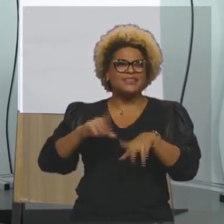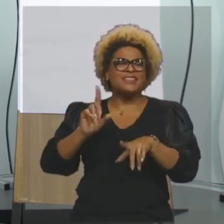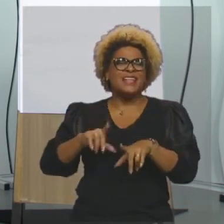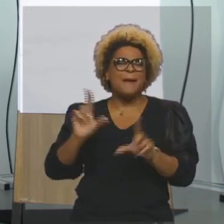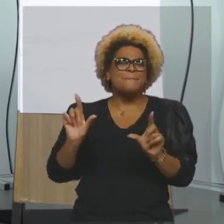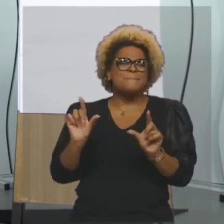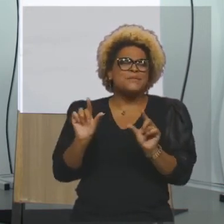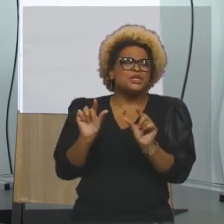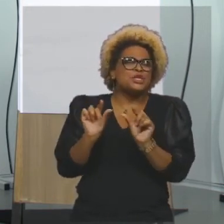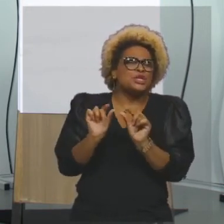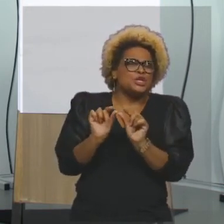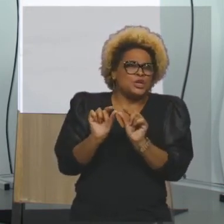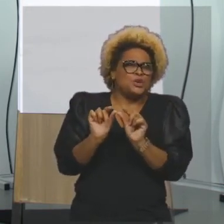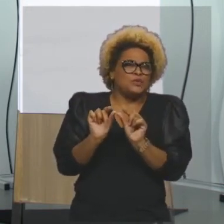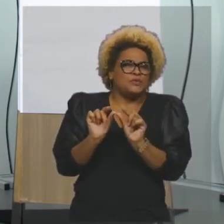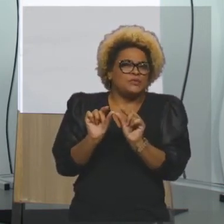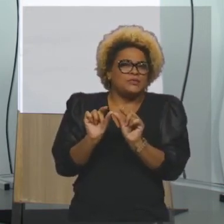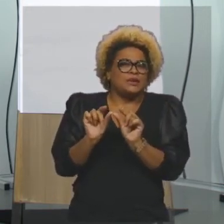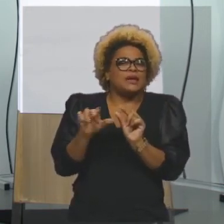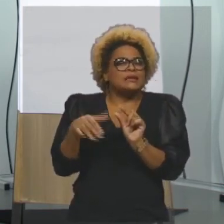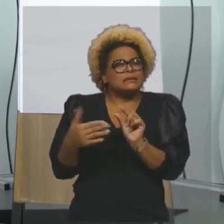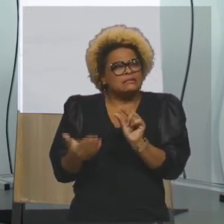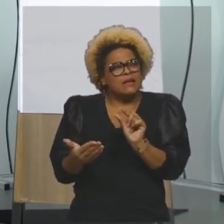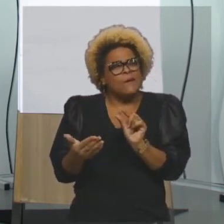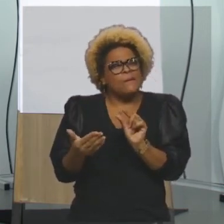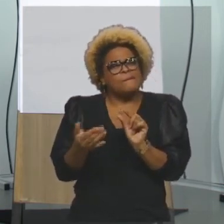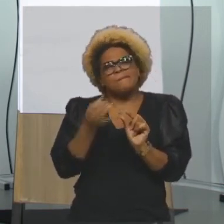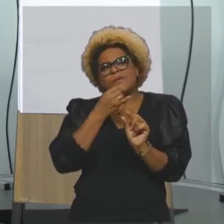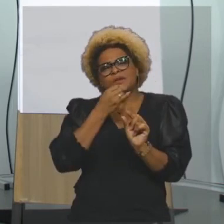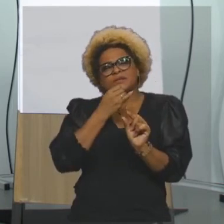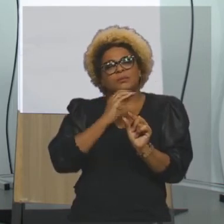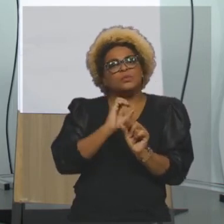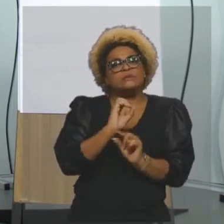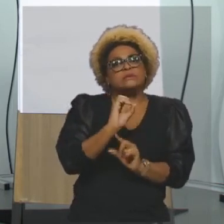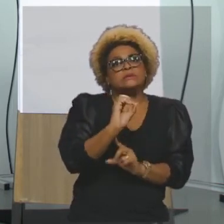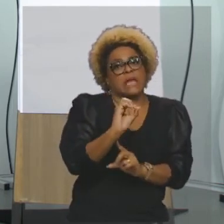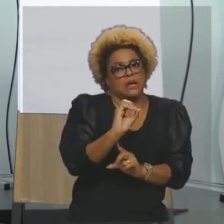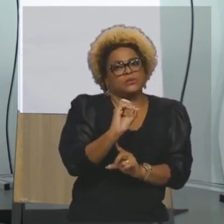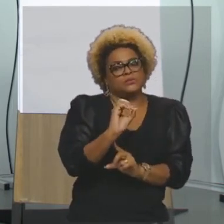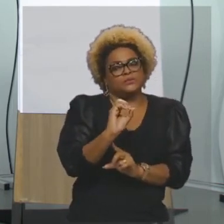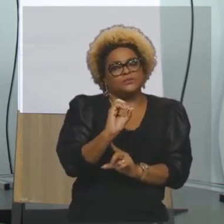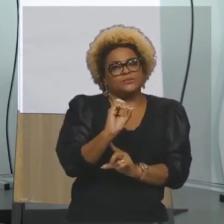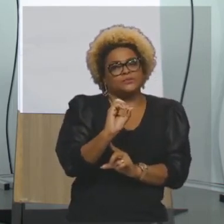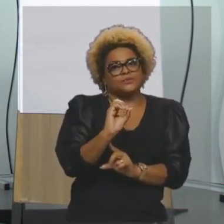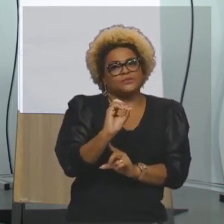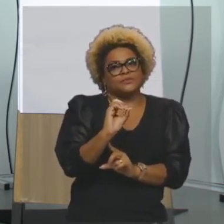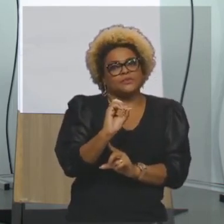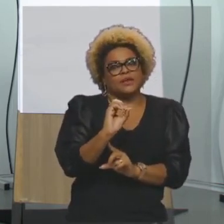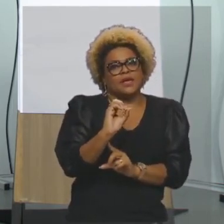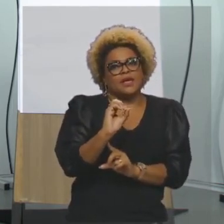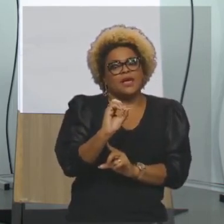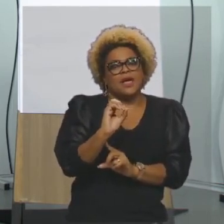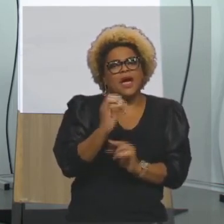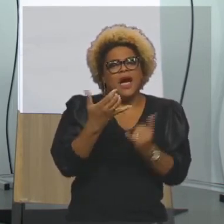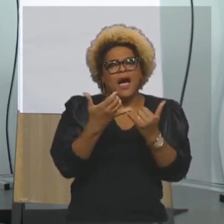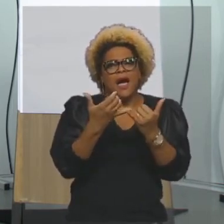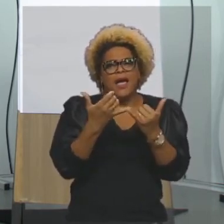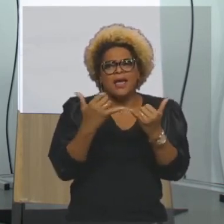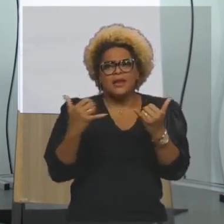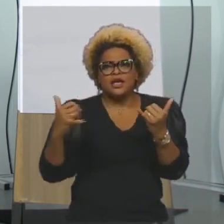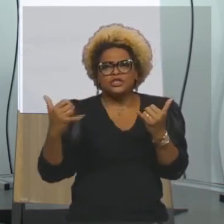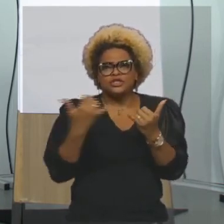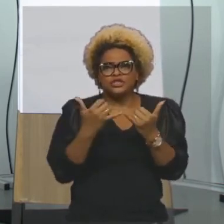a zero para efeito de simplificação. Tá? Então, a corrente, ao chegar aqui, o que ela vai preferir fazer? Passar por um caminho que